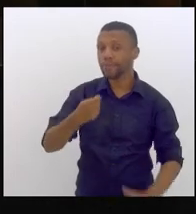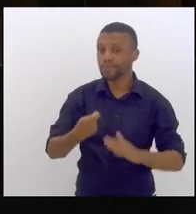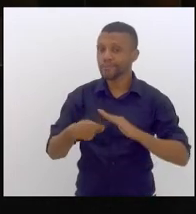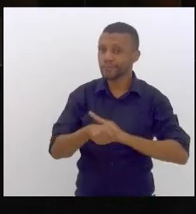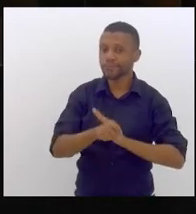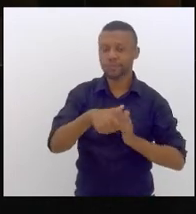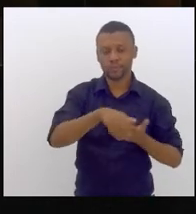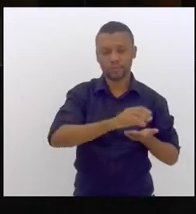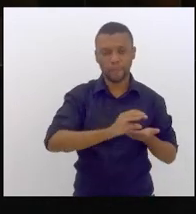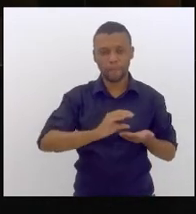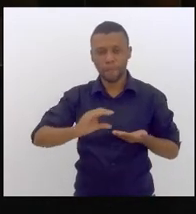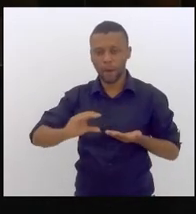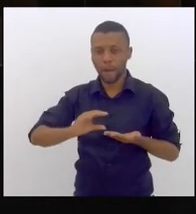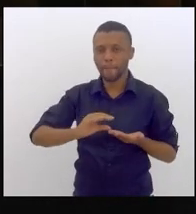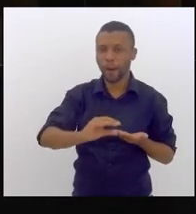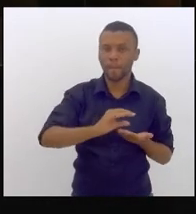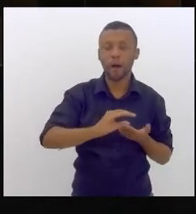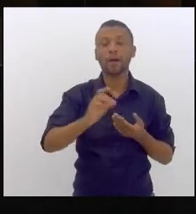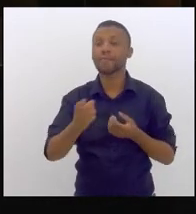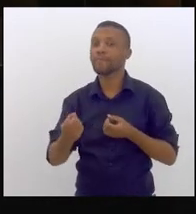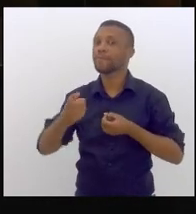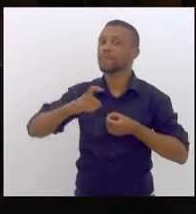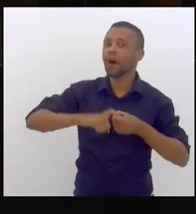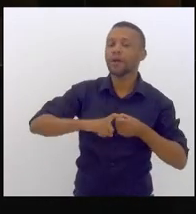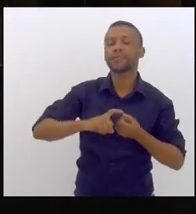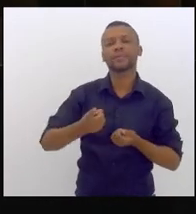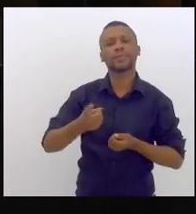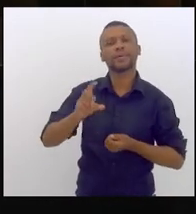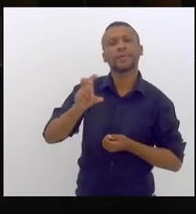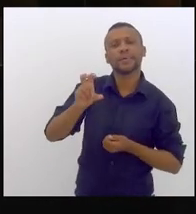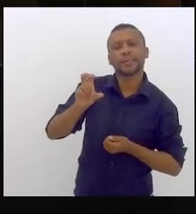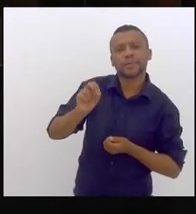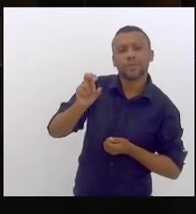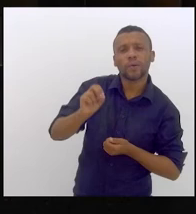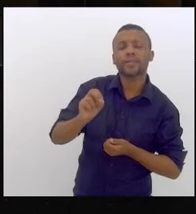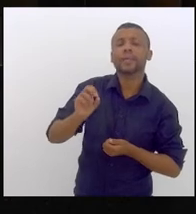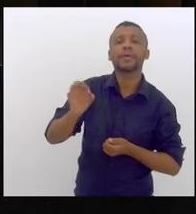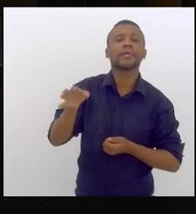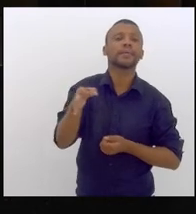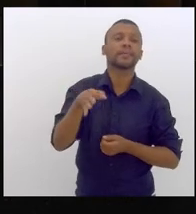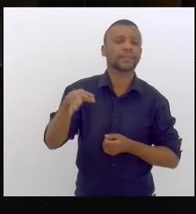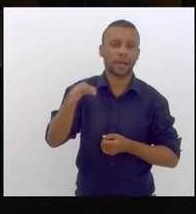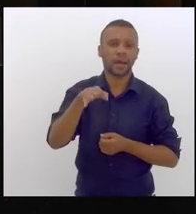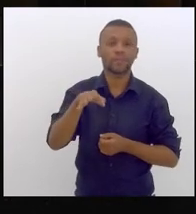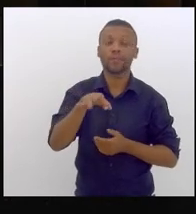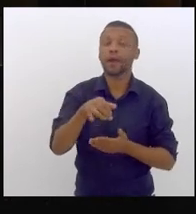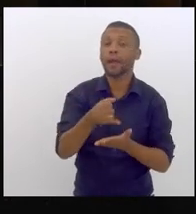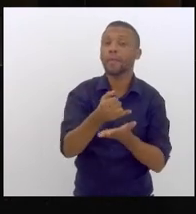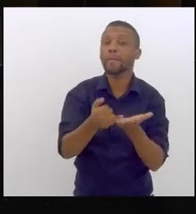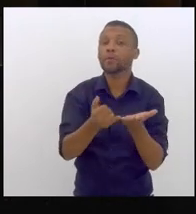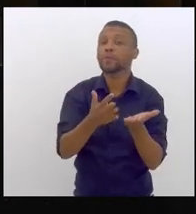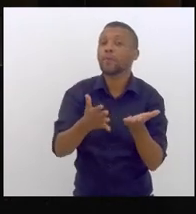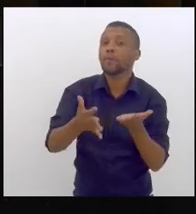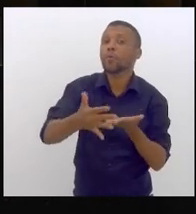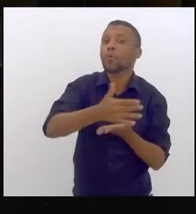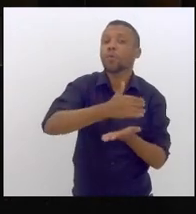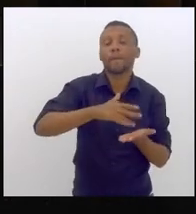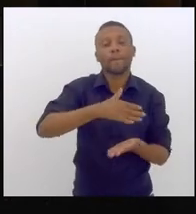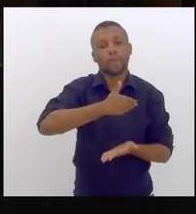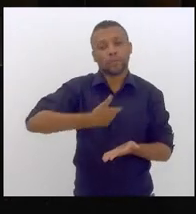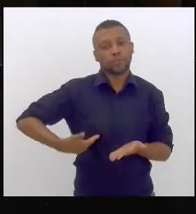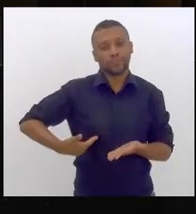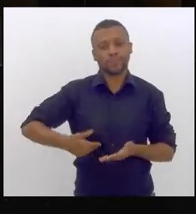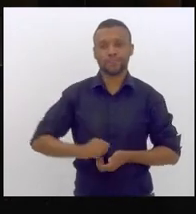renda, a gente tem um retorno aí de meio real em tributos para o próprio Estado. Então, essa pessoa